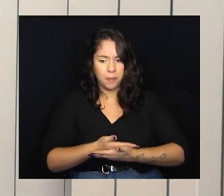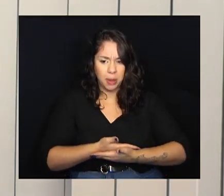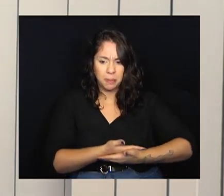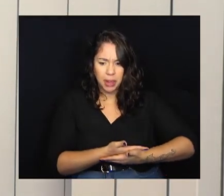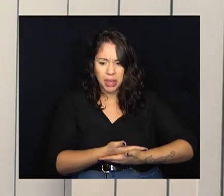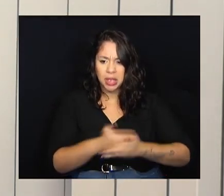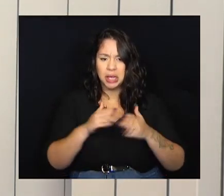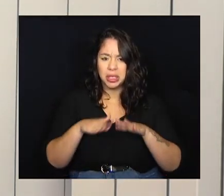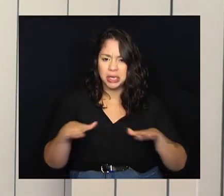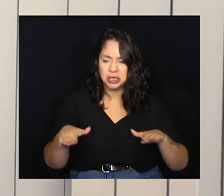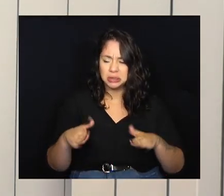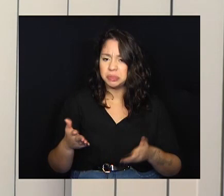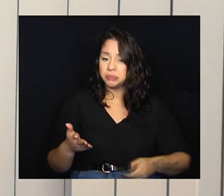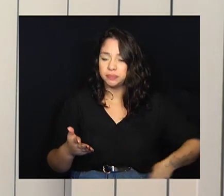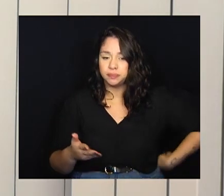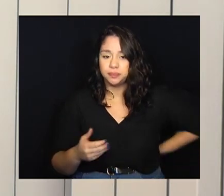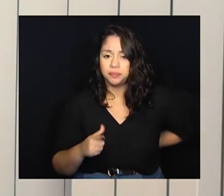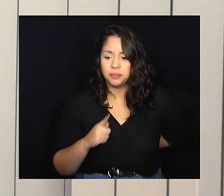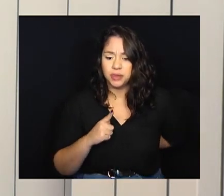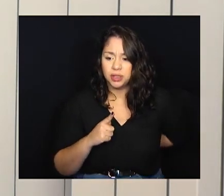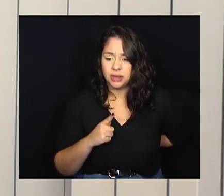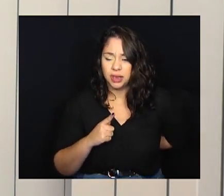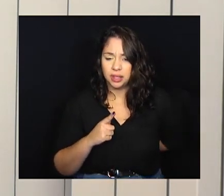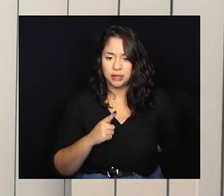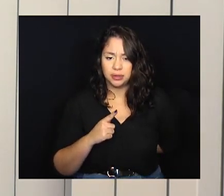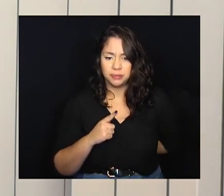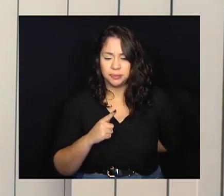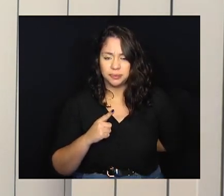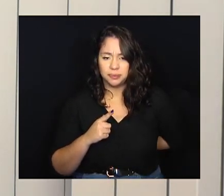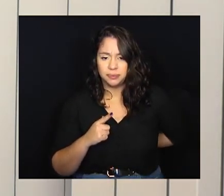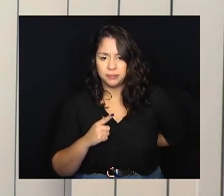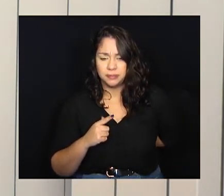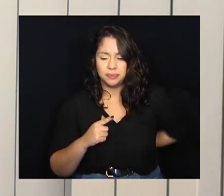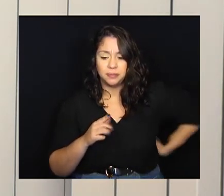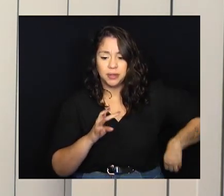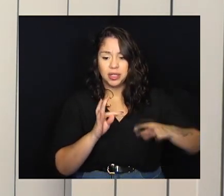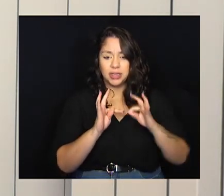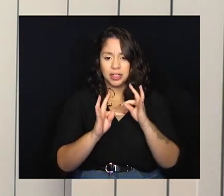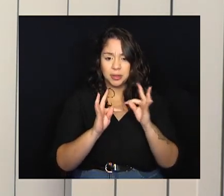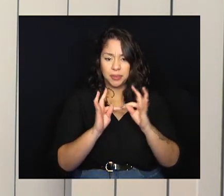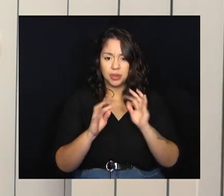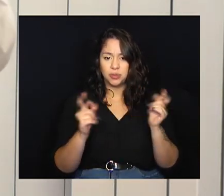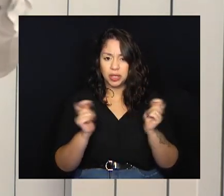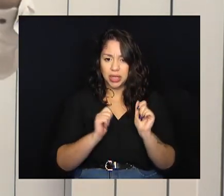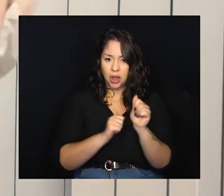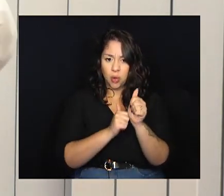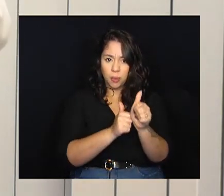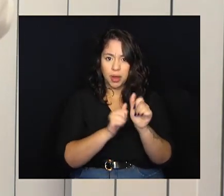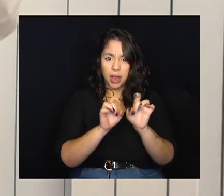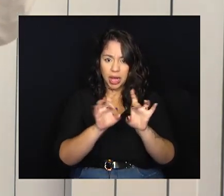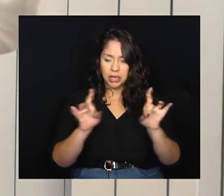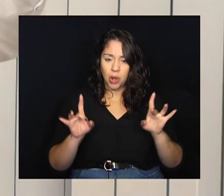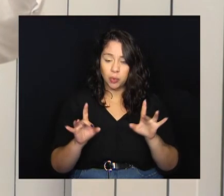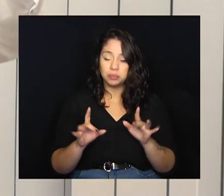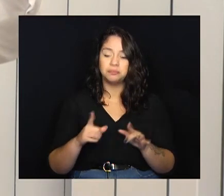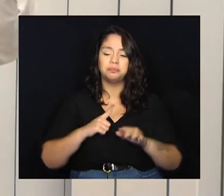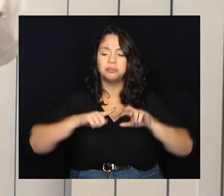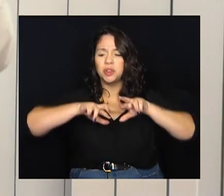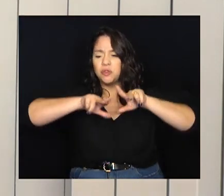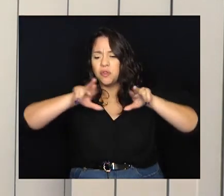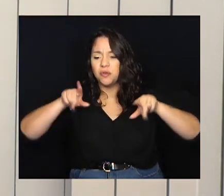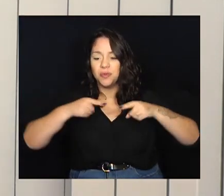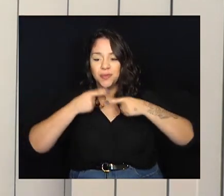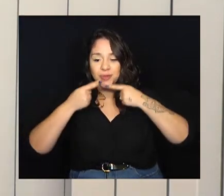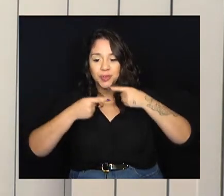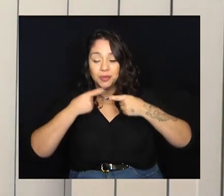criança existem exames e tratamentos que permitem acompanhar cada caso bom são muitas dúvidas